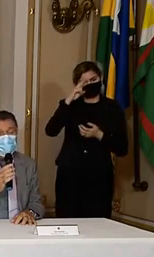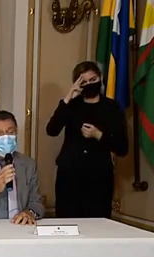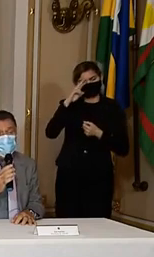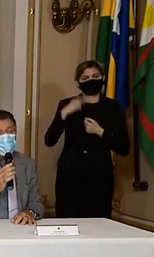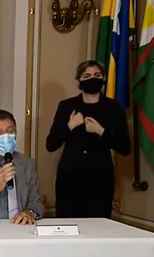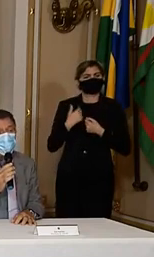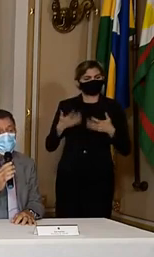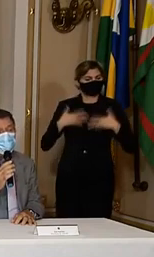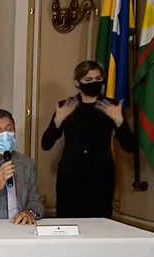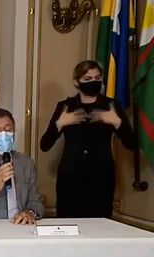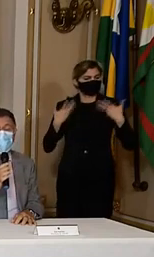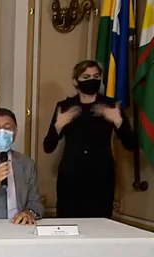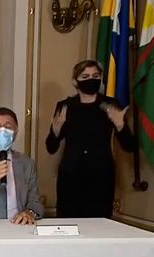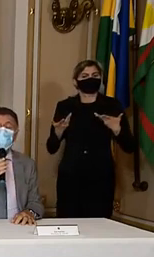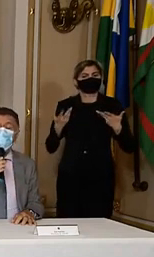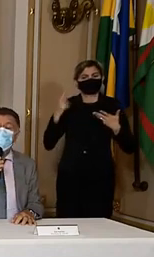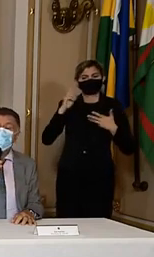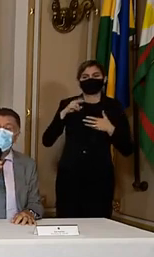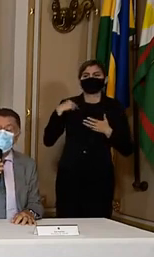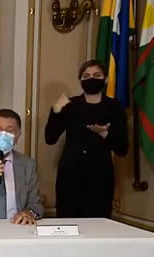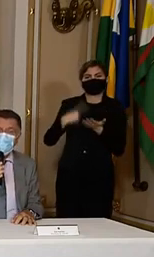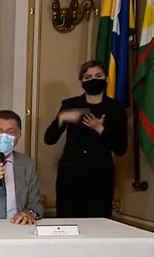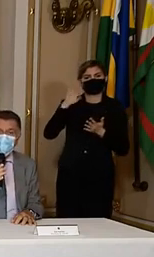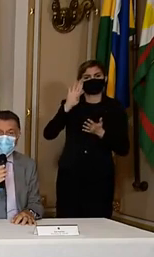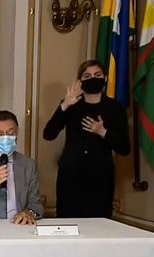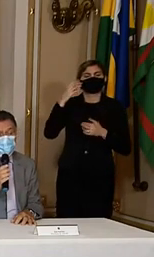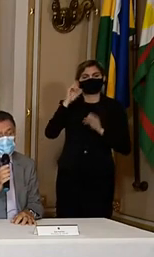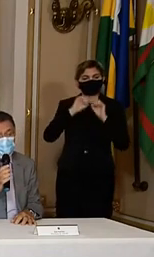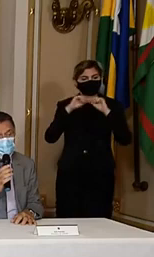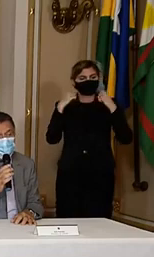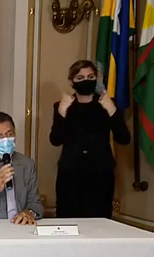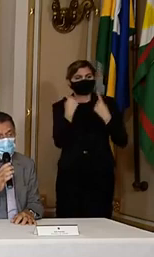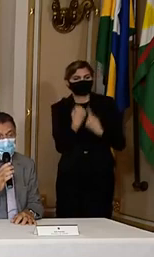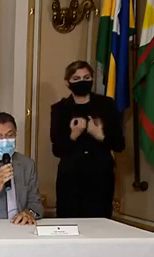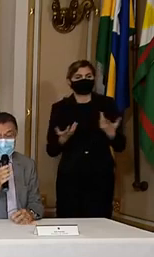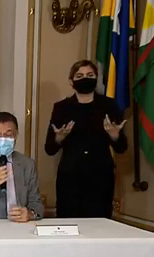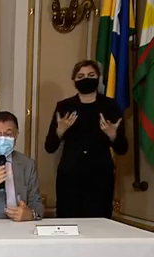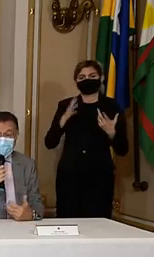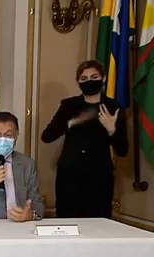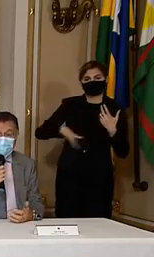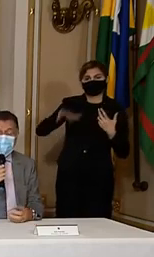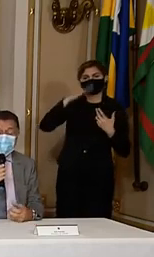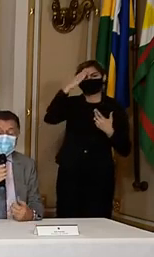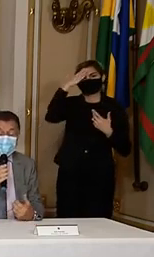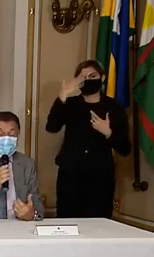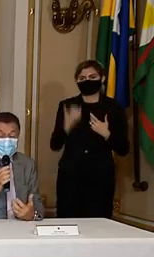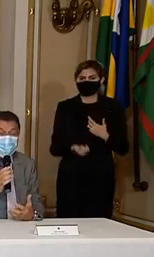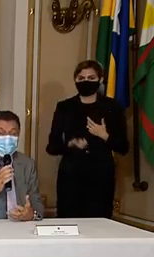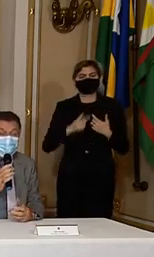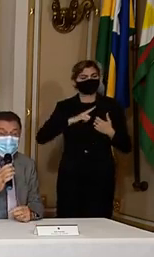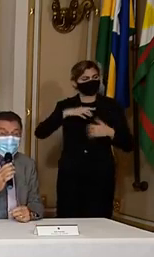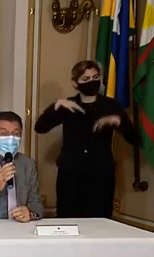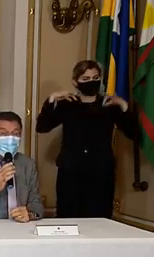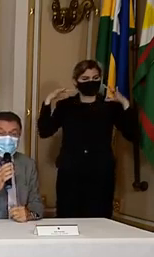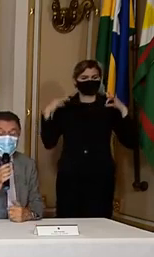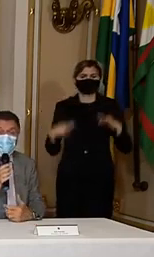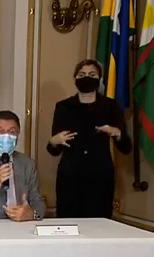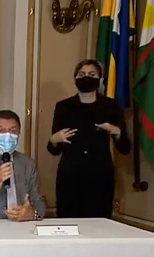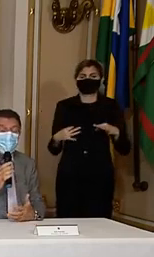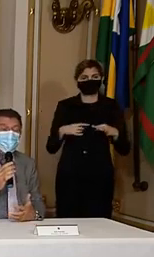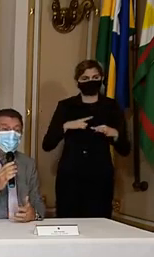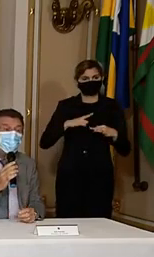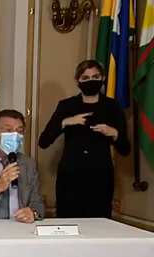alegria para as pessoas que carregam compromisso social para as pessoas que sabes e tem certeza